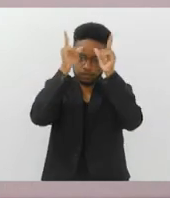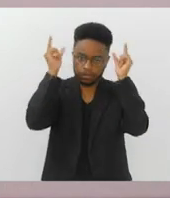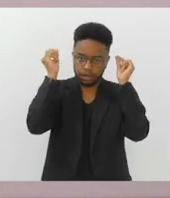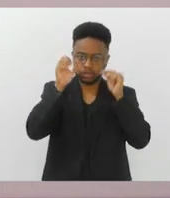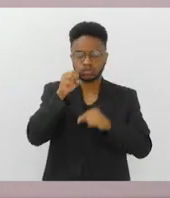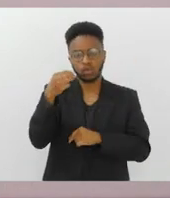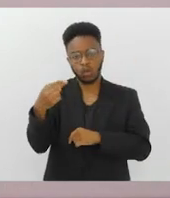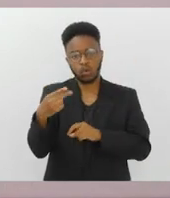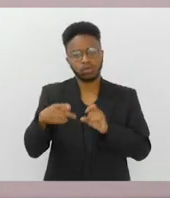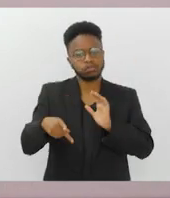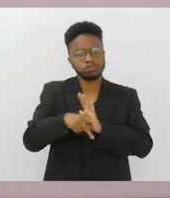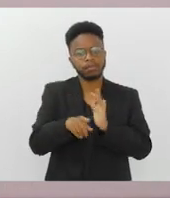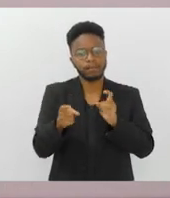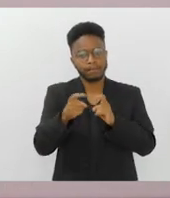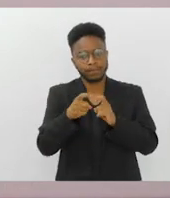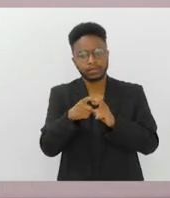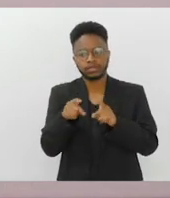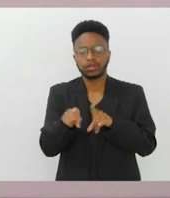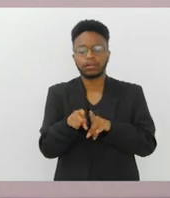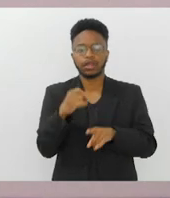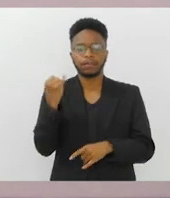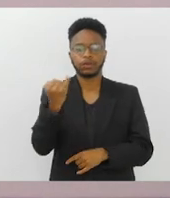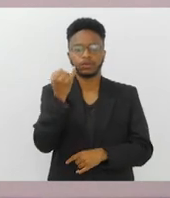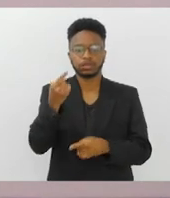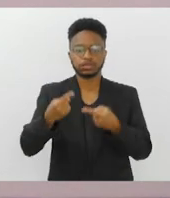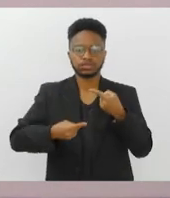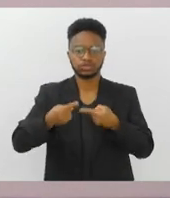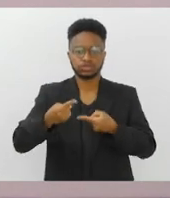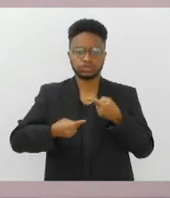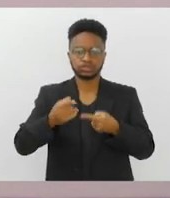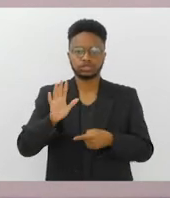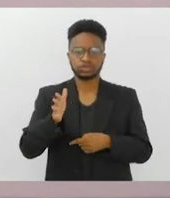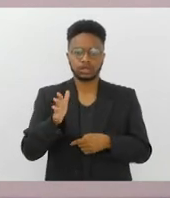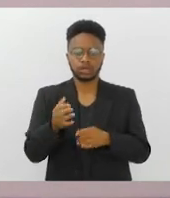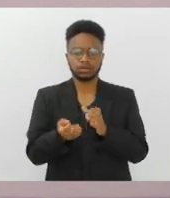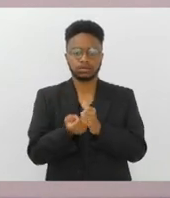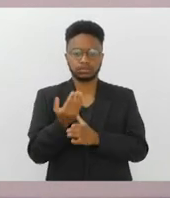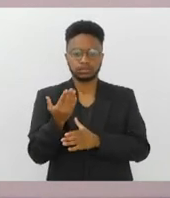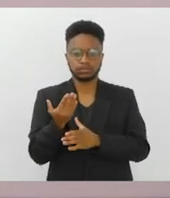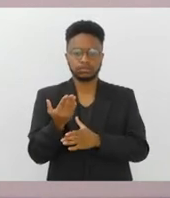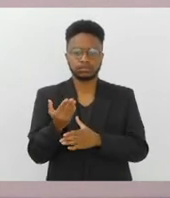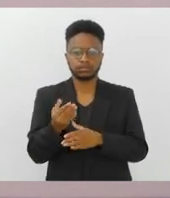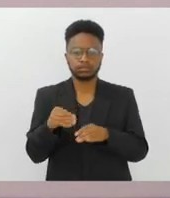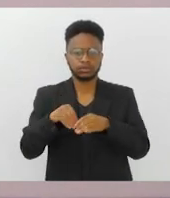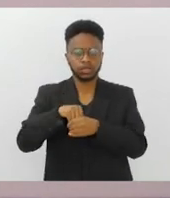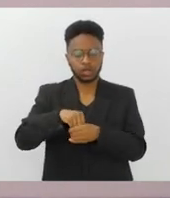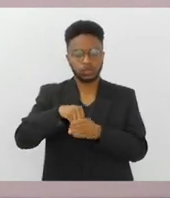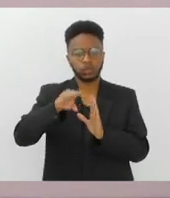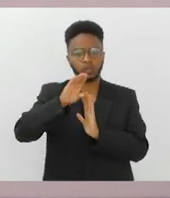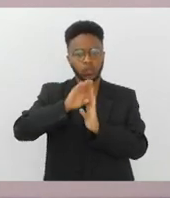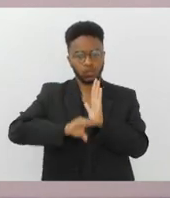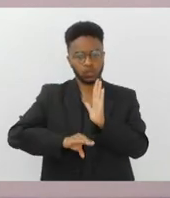de medicina, é central que esse debate já seja implementado nos currículos